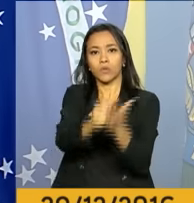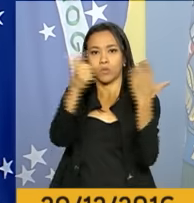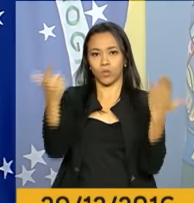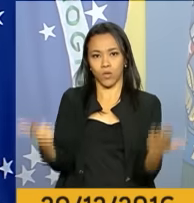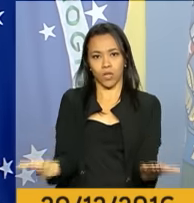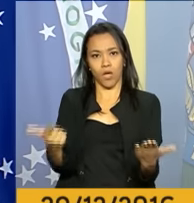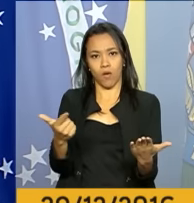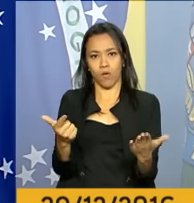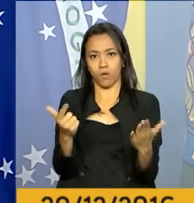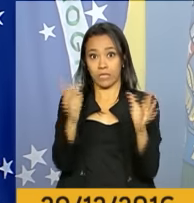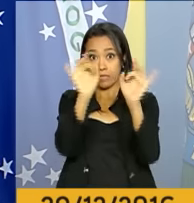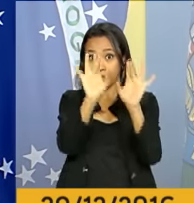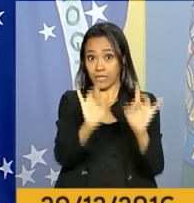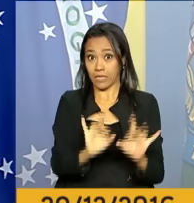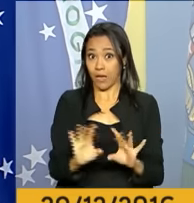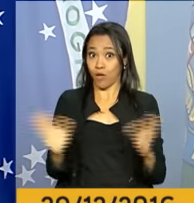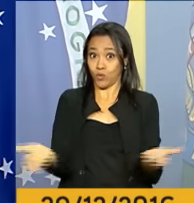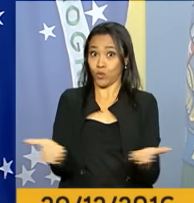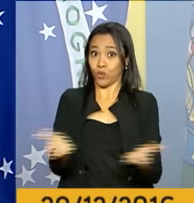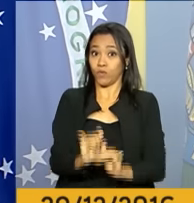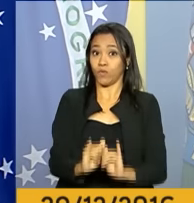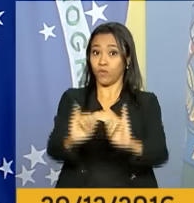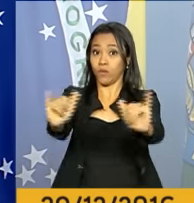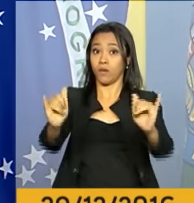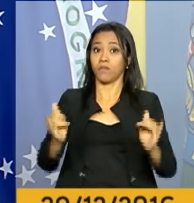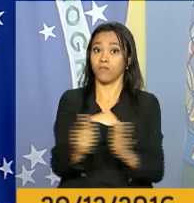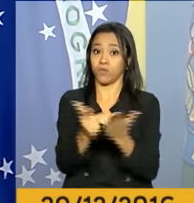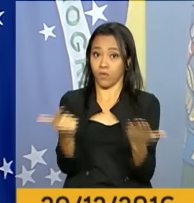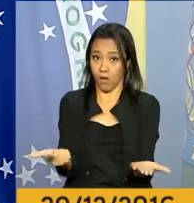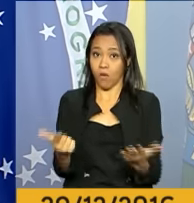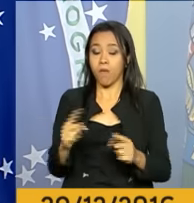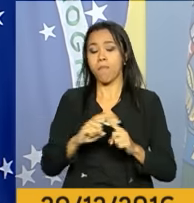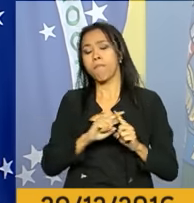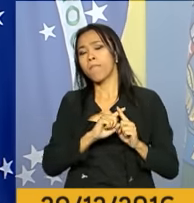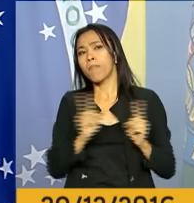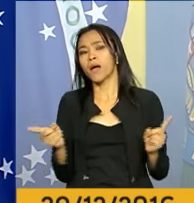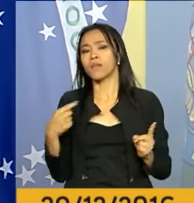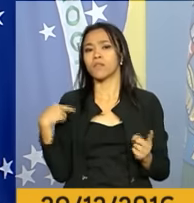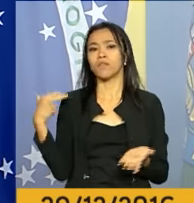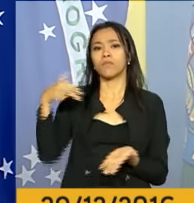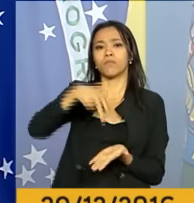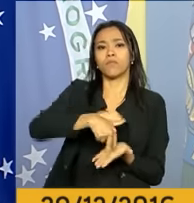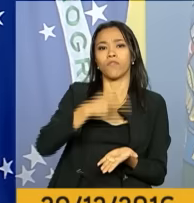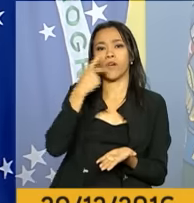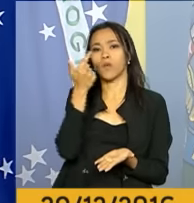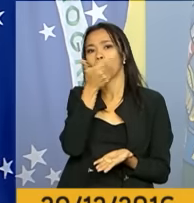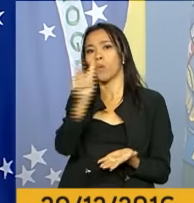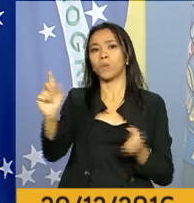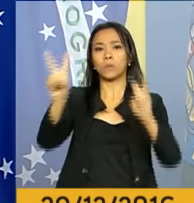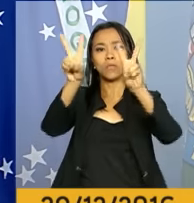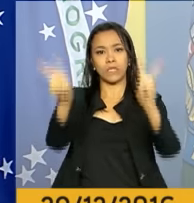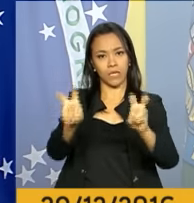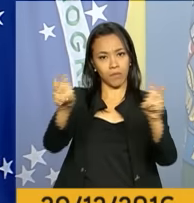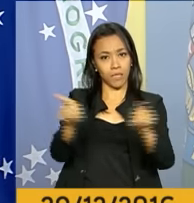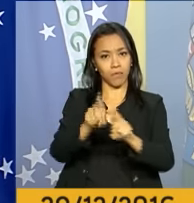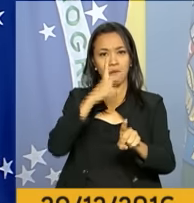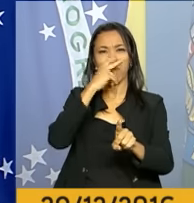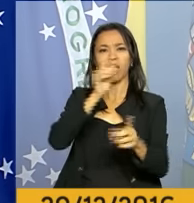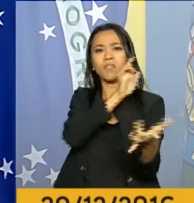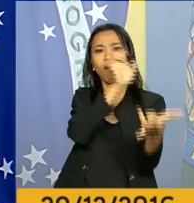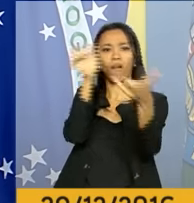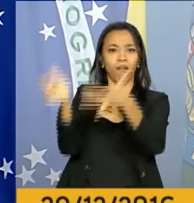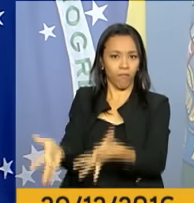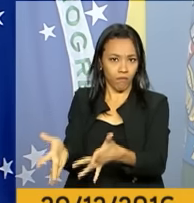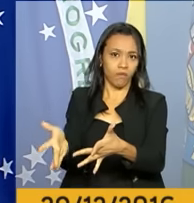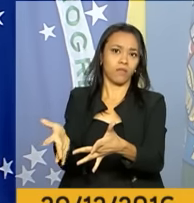especial nos jornais de hoje mas eu trato de um outro tema também que me parece que estava paralisado há muito